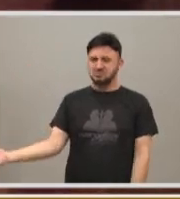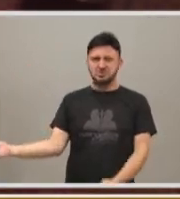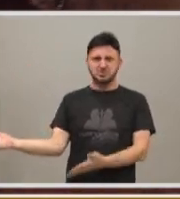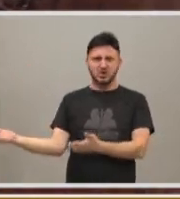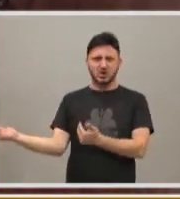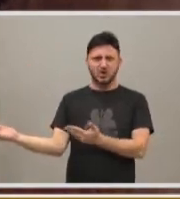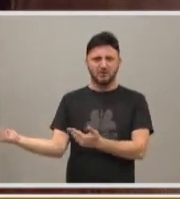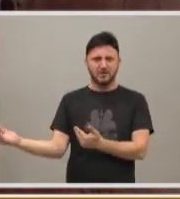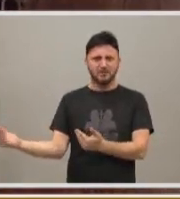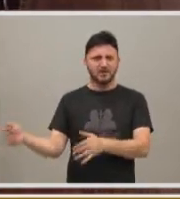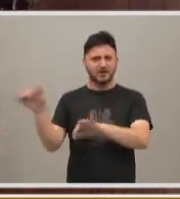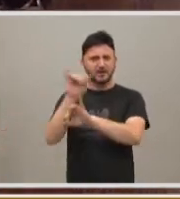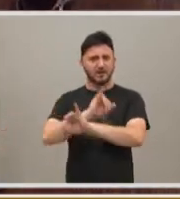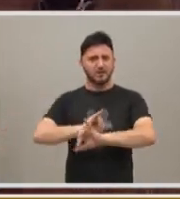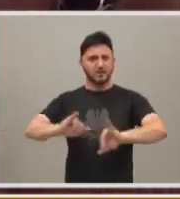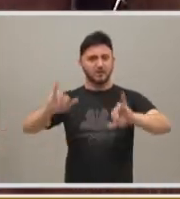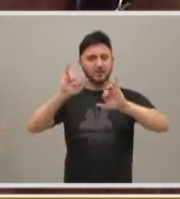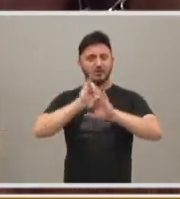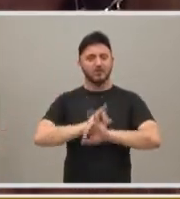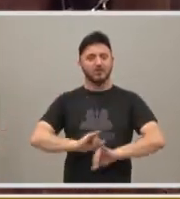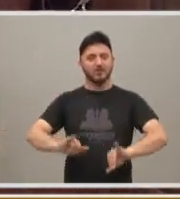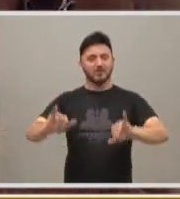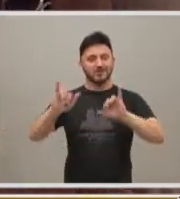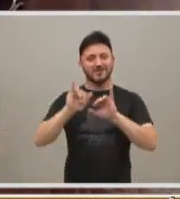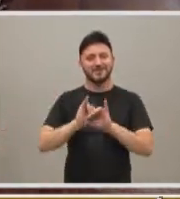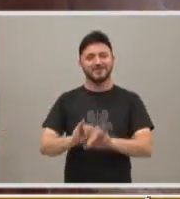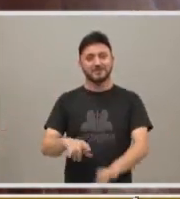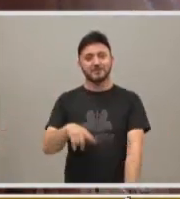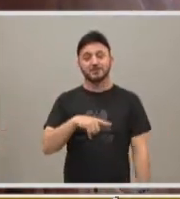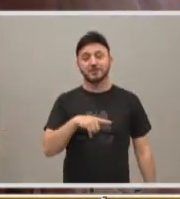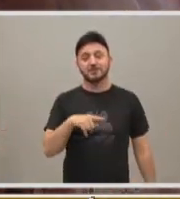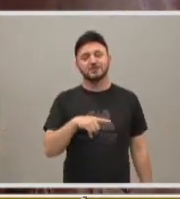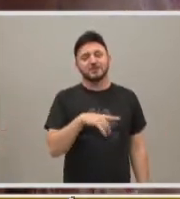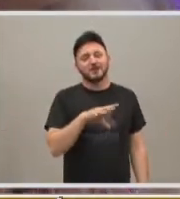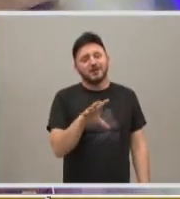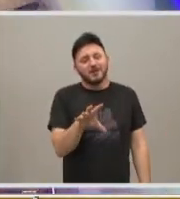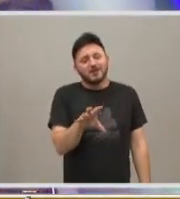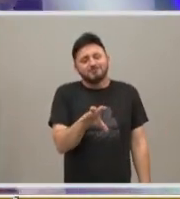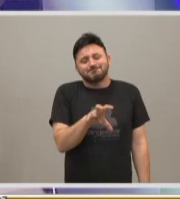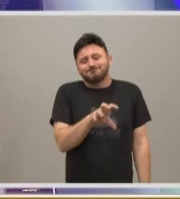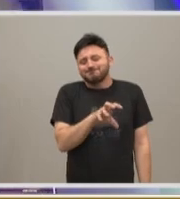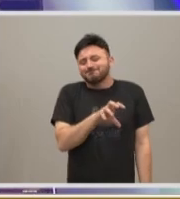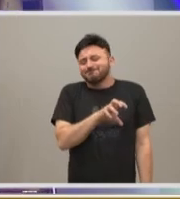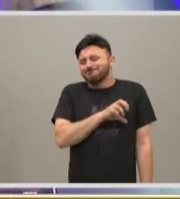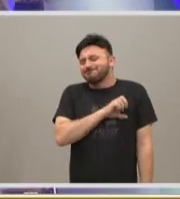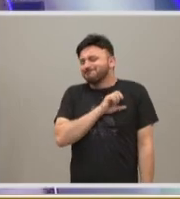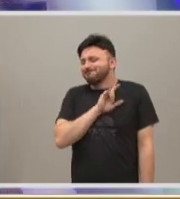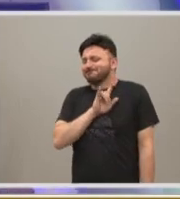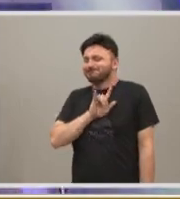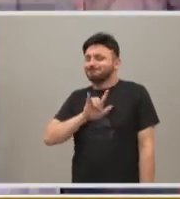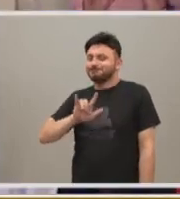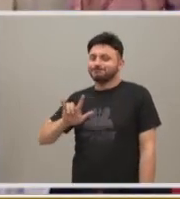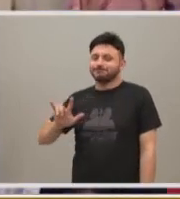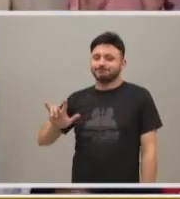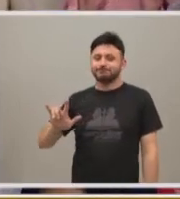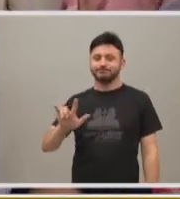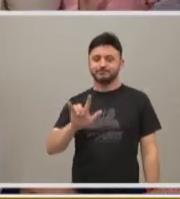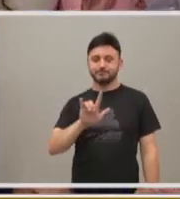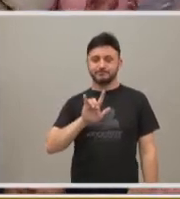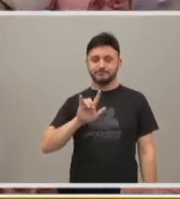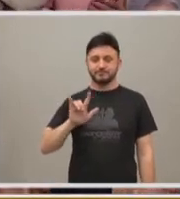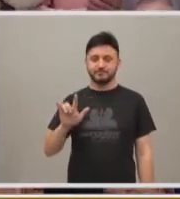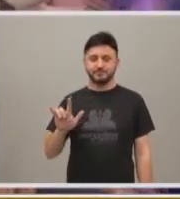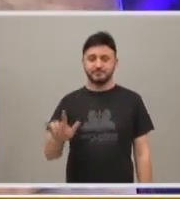um jovem pregador que tinha tanto